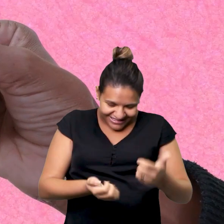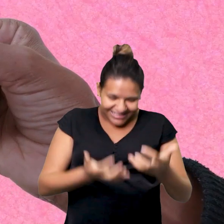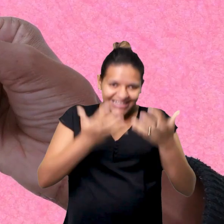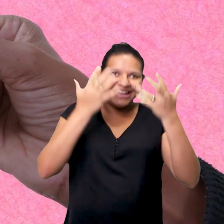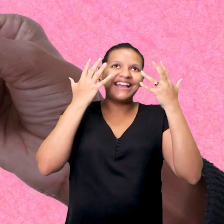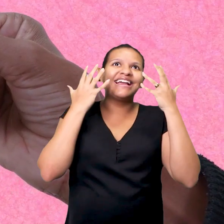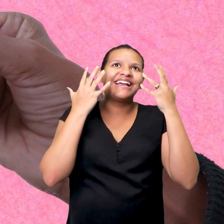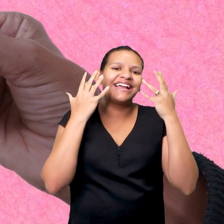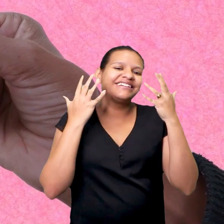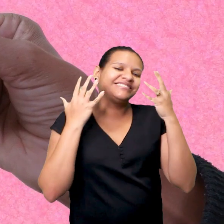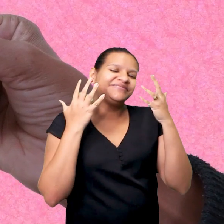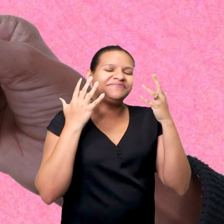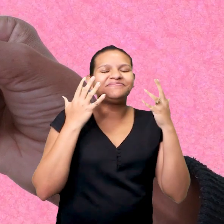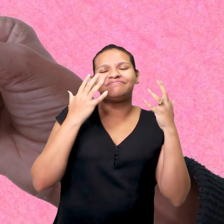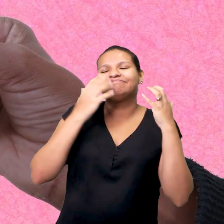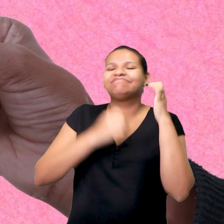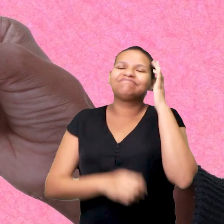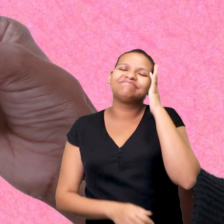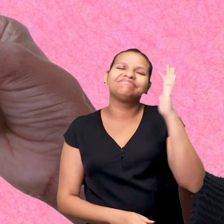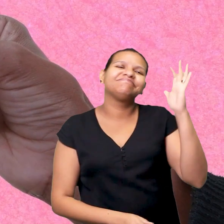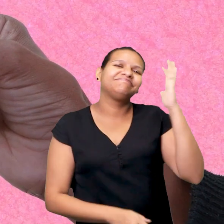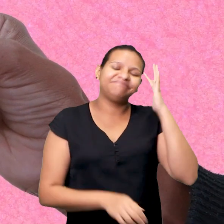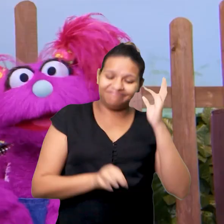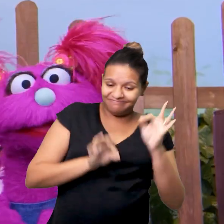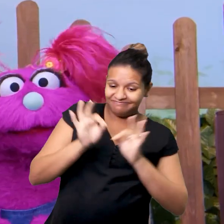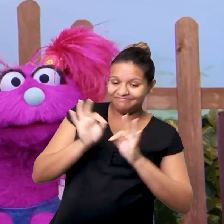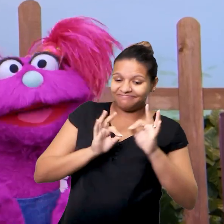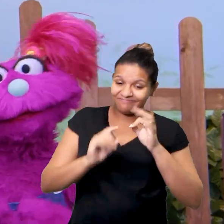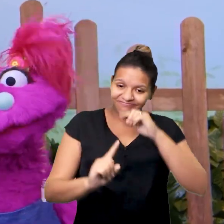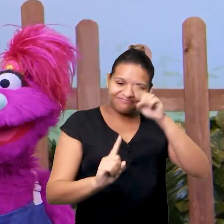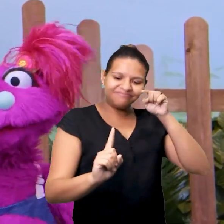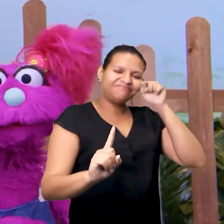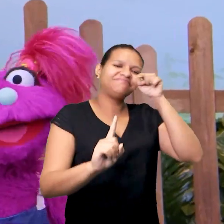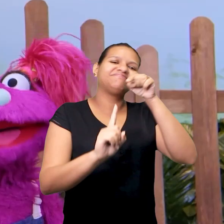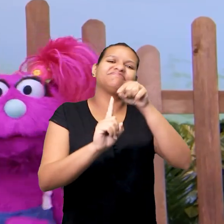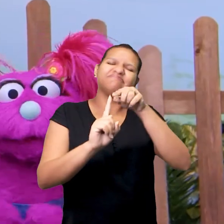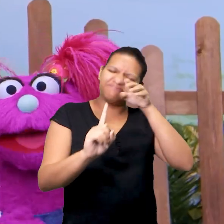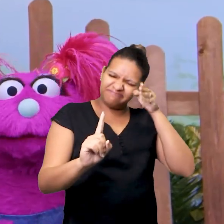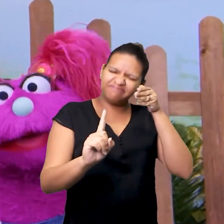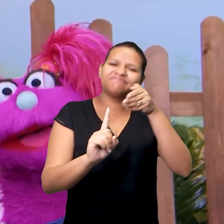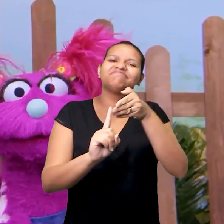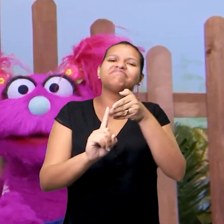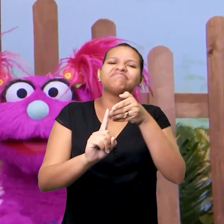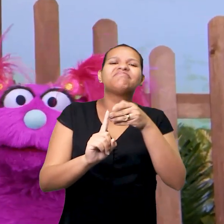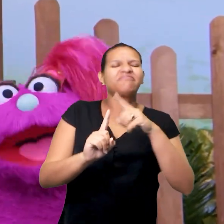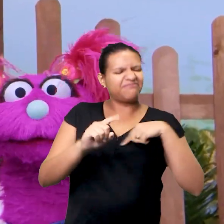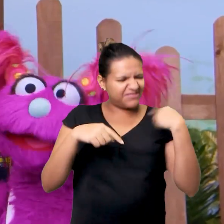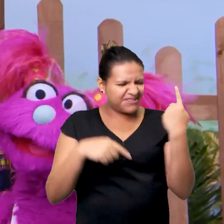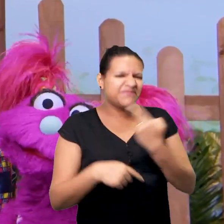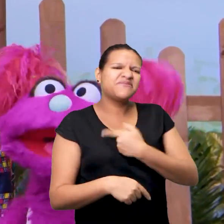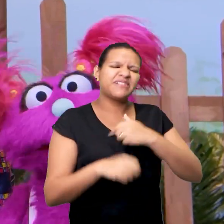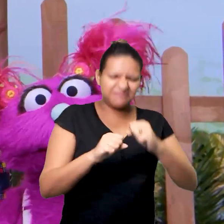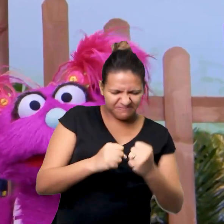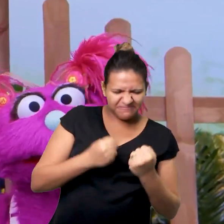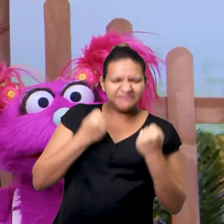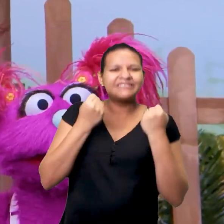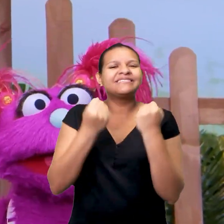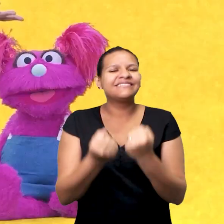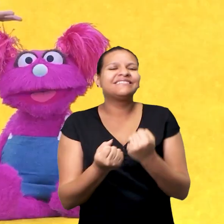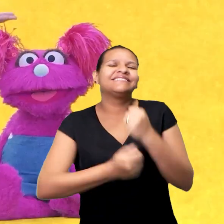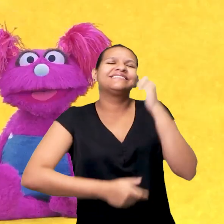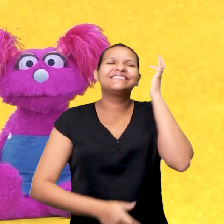cheia de inspiração, sonhar, planejar, alcançar, essa semente nós vamos